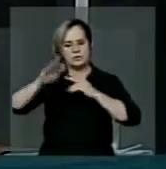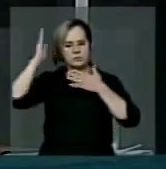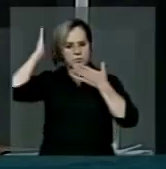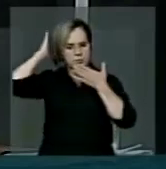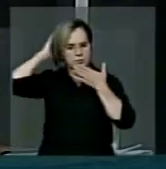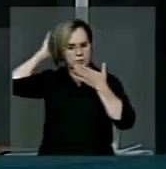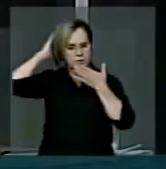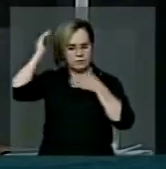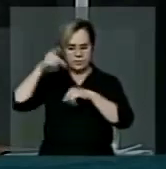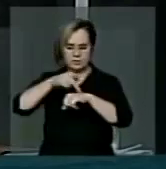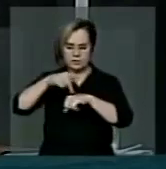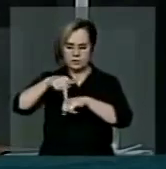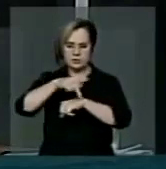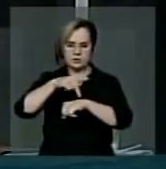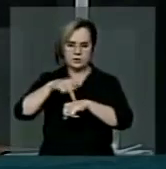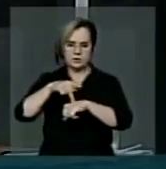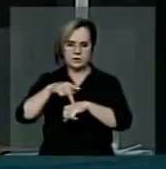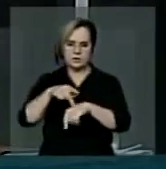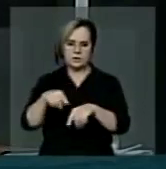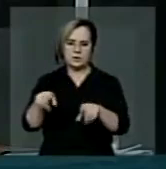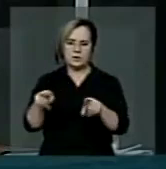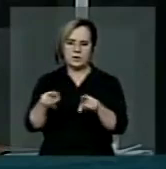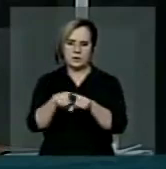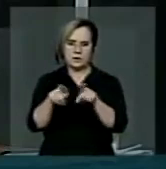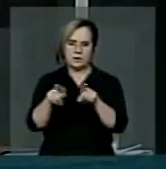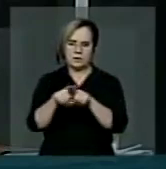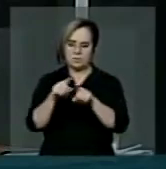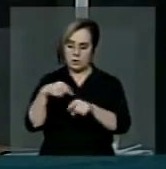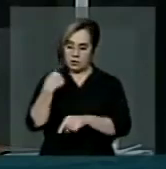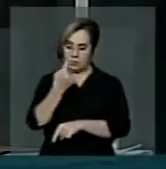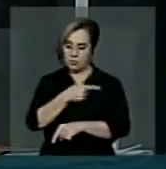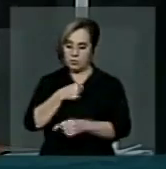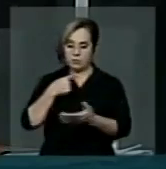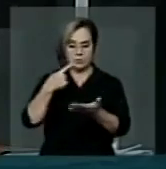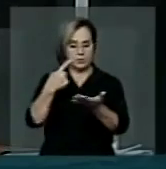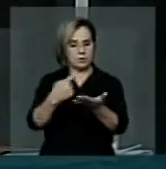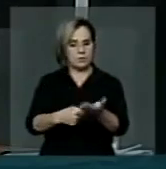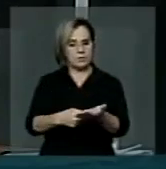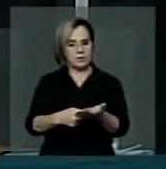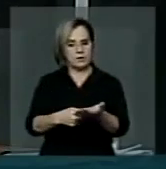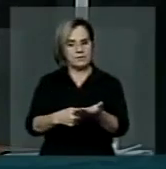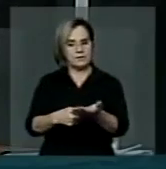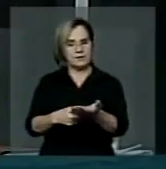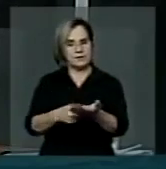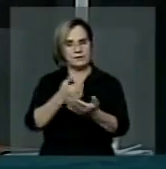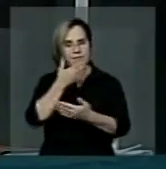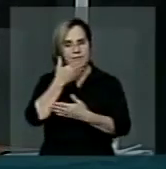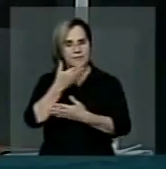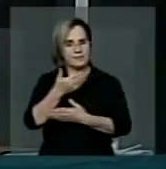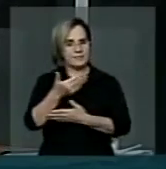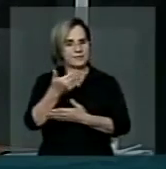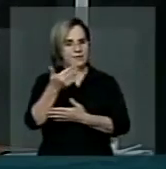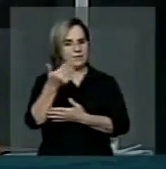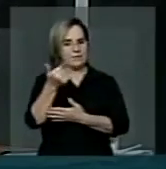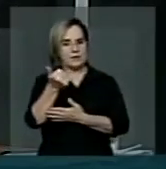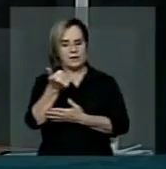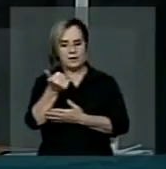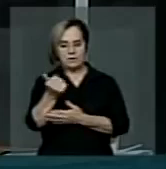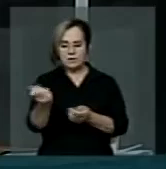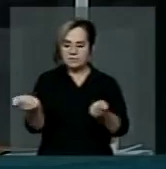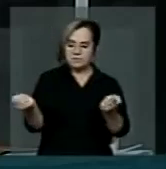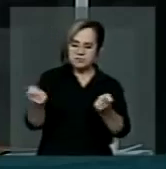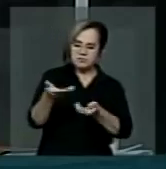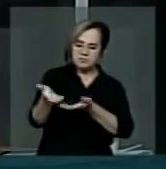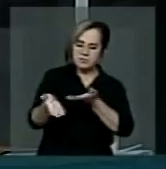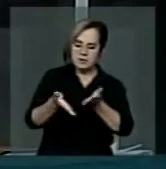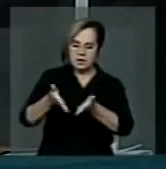no nosso país, e também o nosso compromisso com a melhoria na condição da